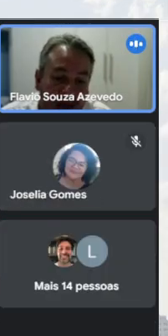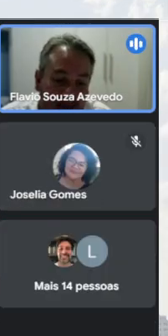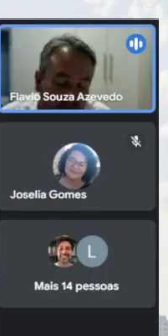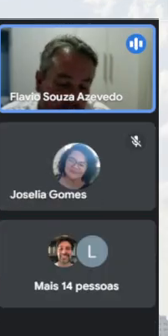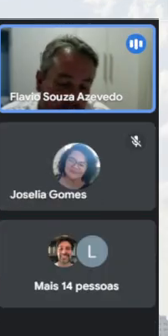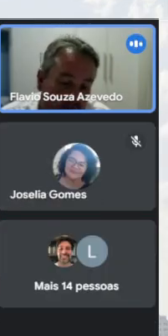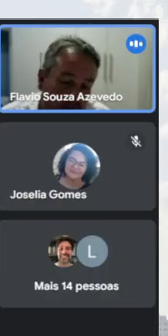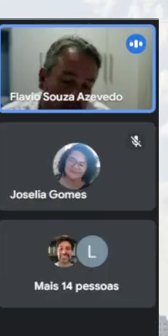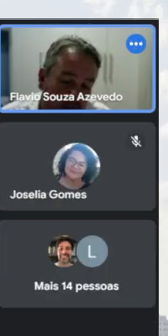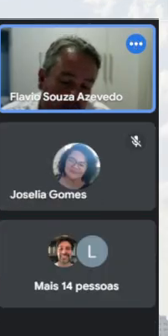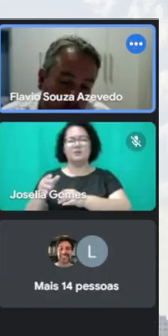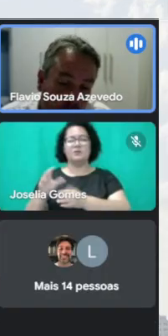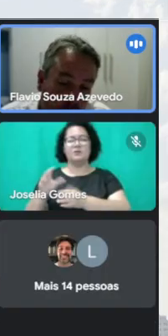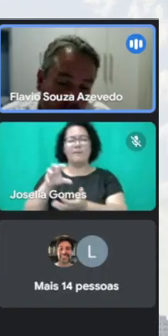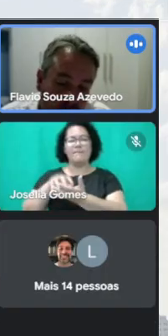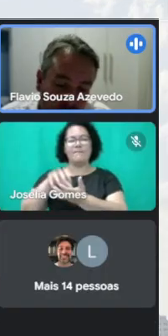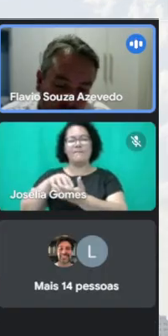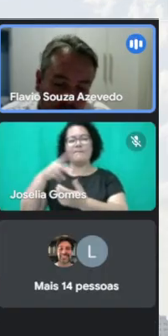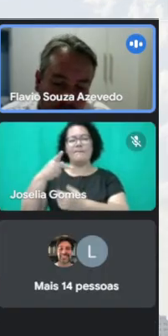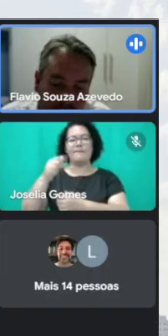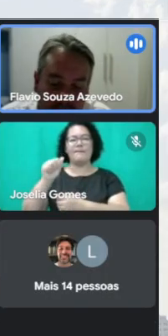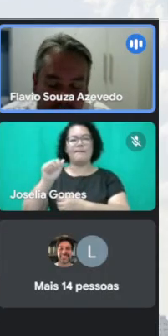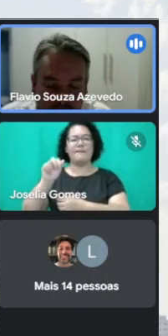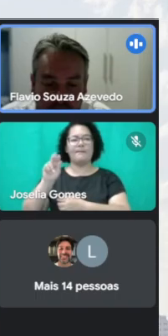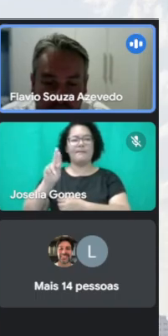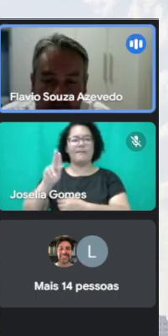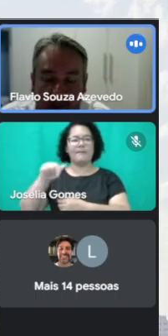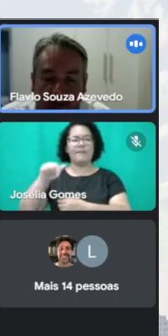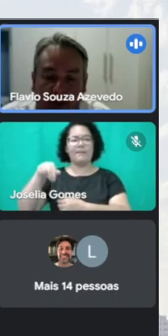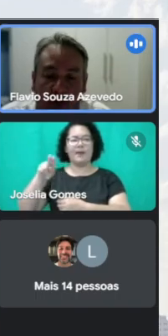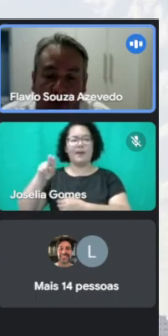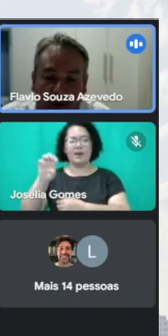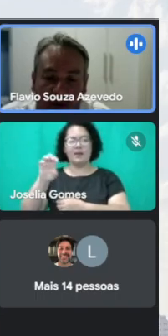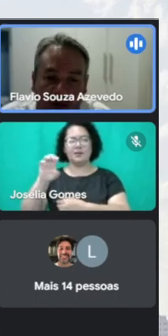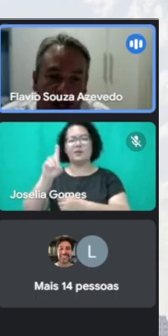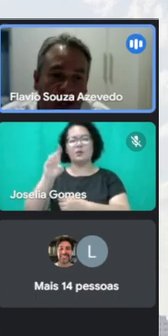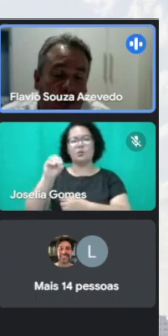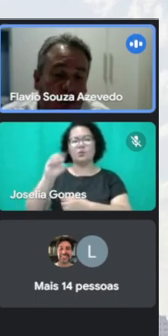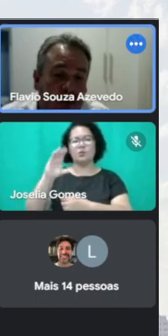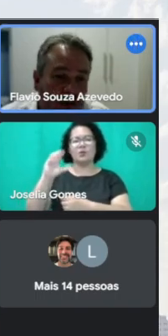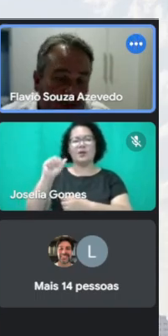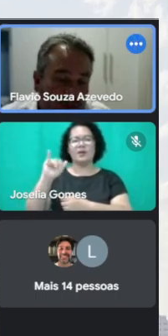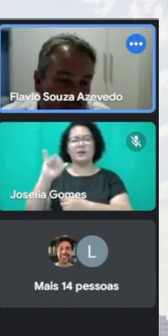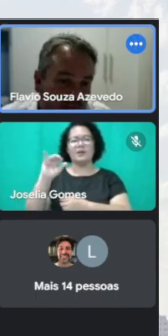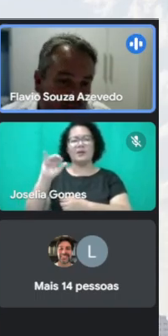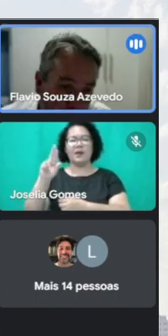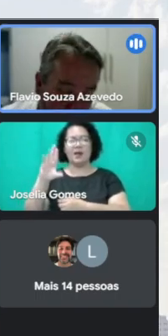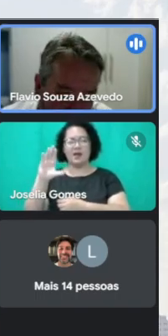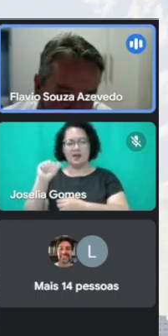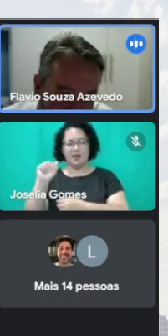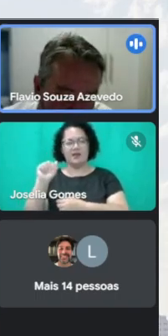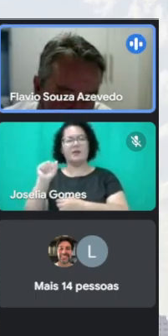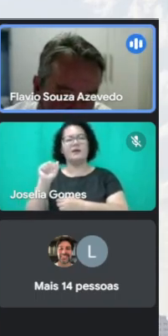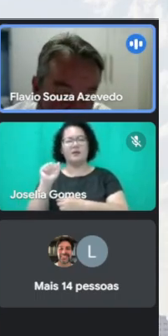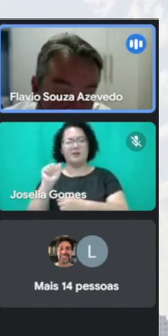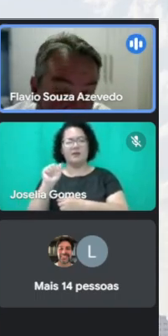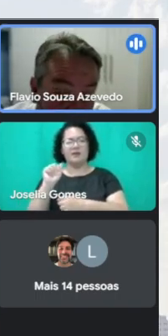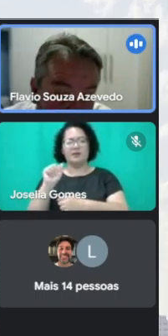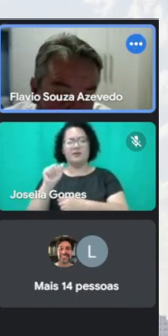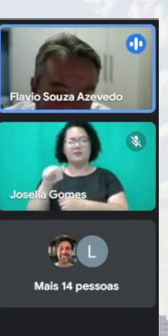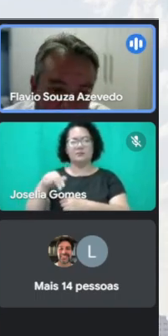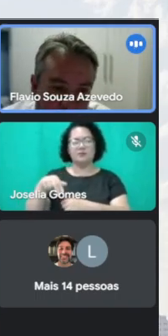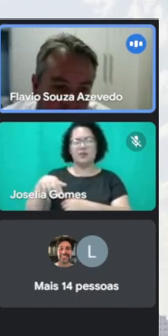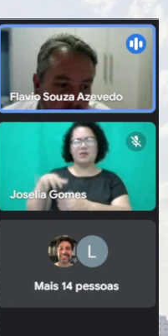do Caiara, ou Parque de Jonathan Marques da Cunha, mais conhecido como Parque do Caiara, na zona oeste de Recife, no